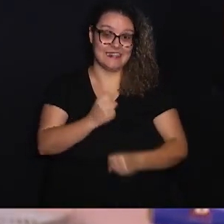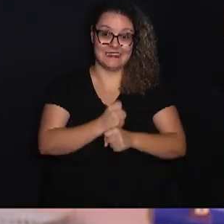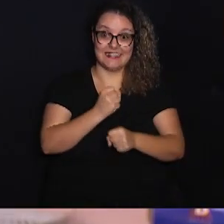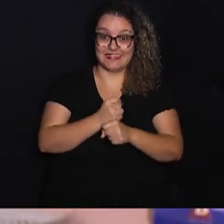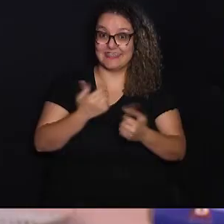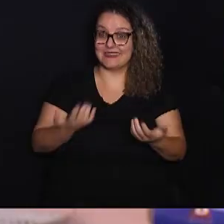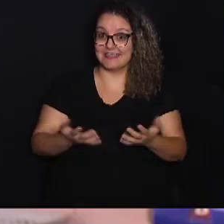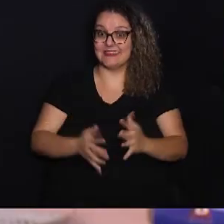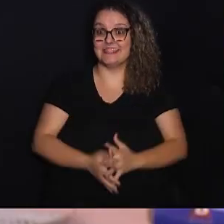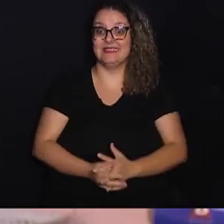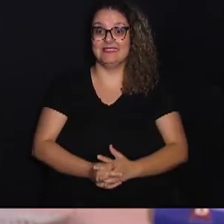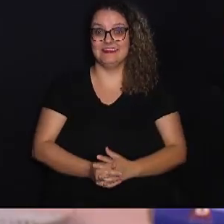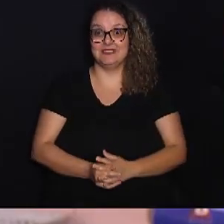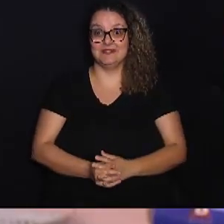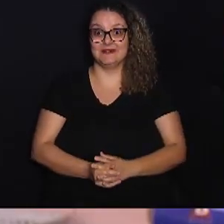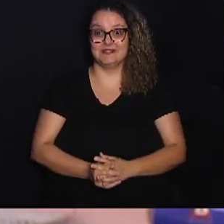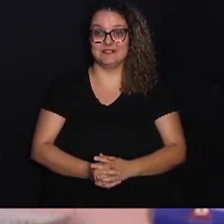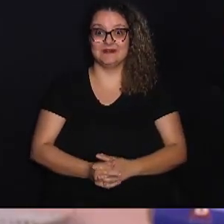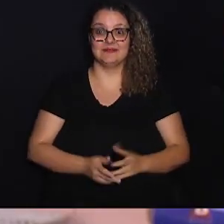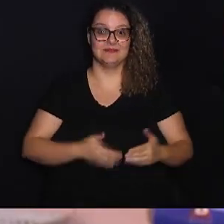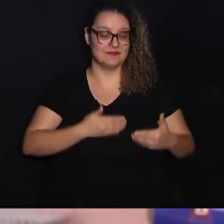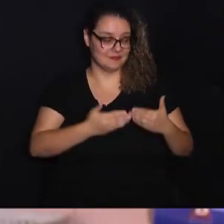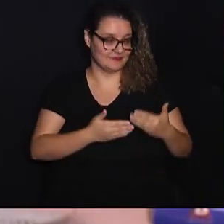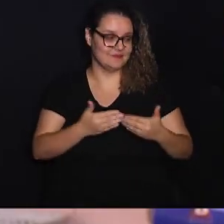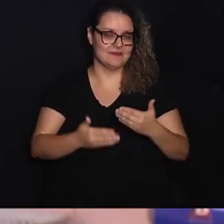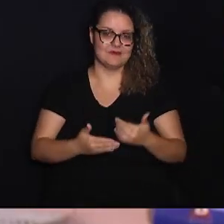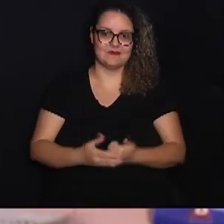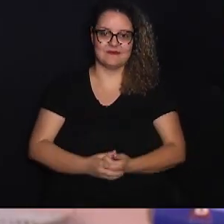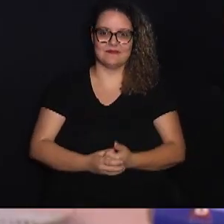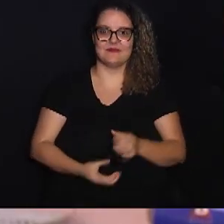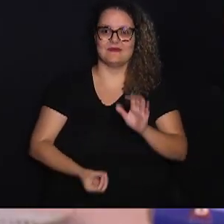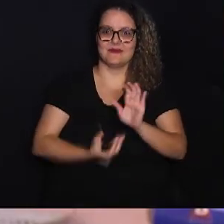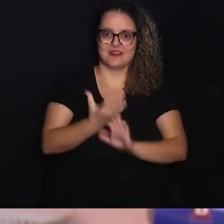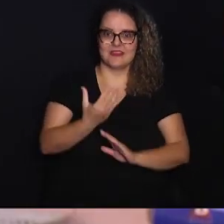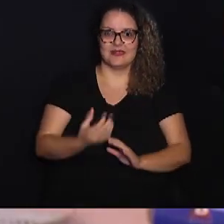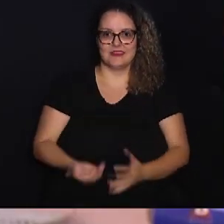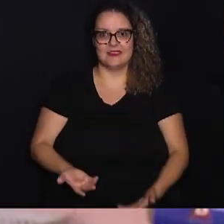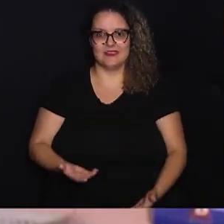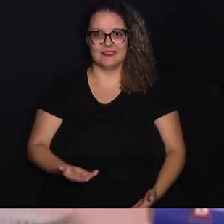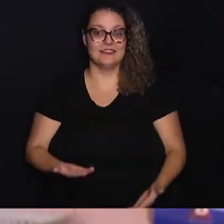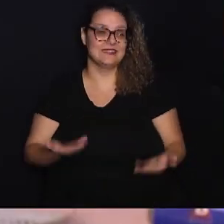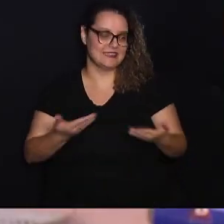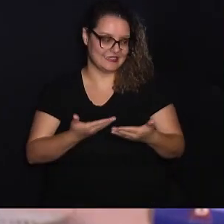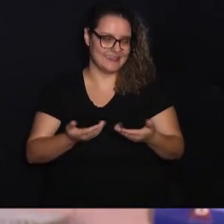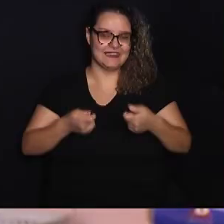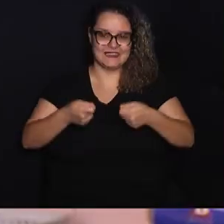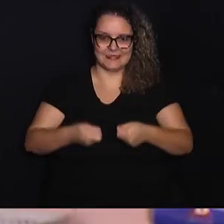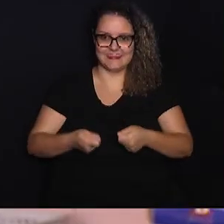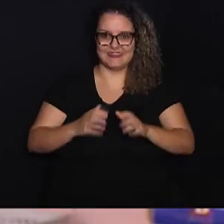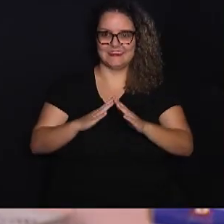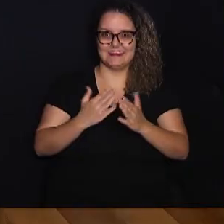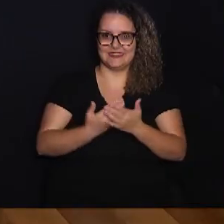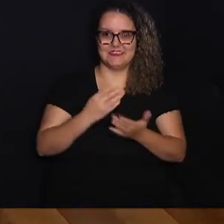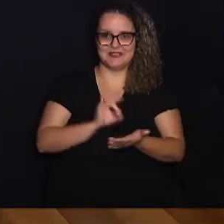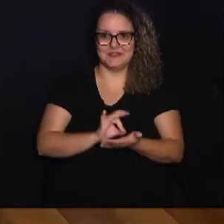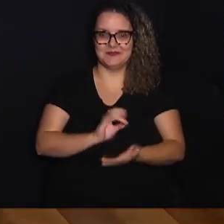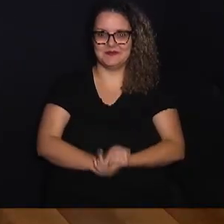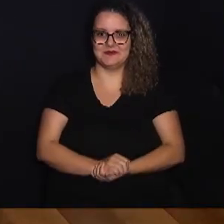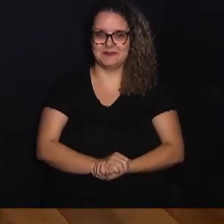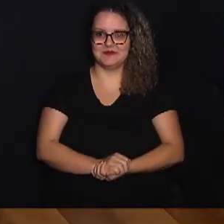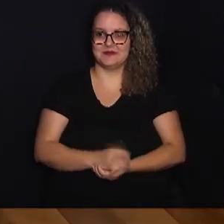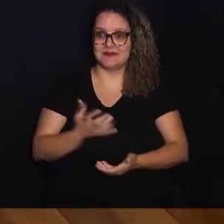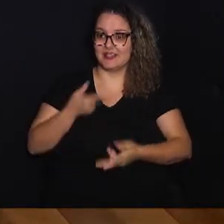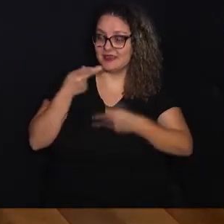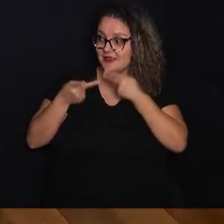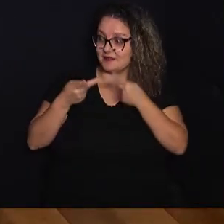né, nesse processo, né, de fundação, criação, né, e agora a consolidação da escola mesmo, né. Eu queria que você